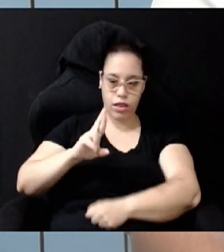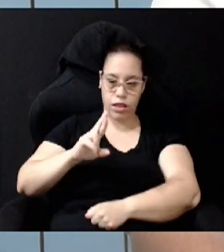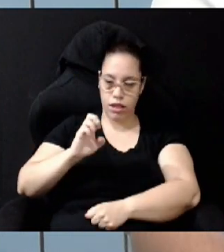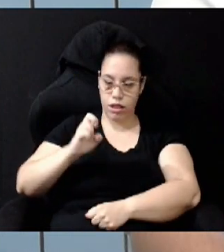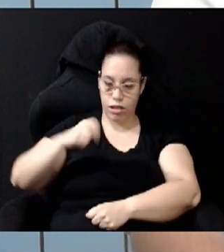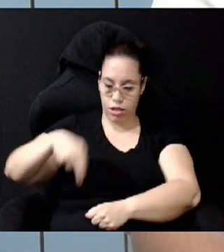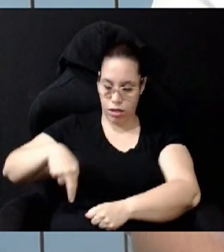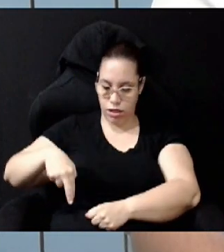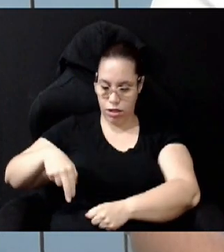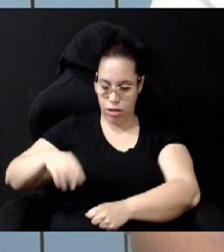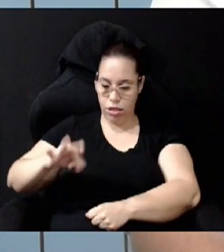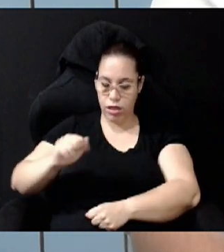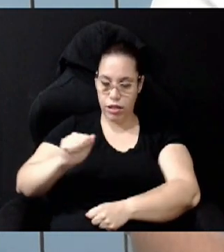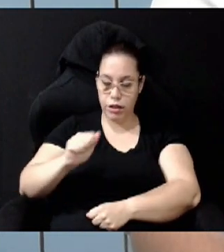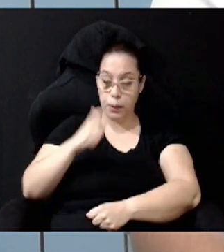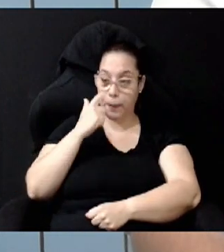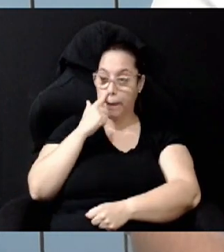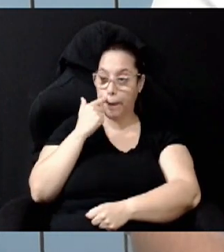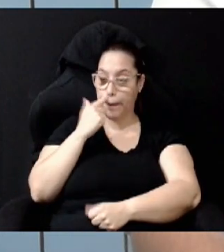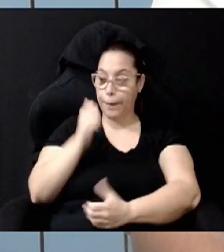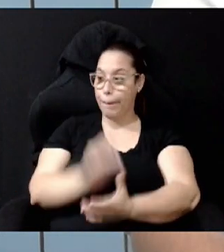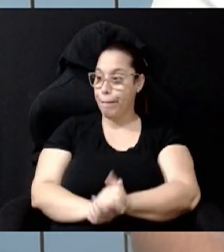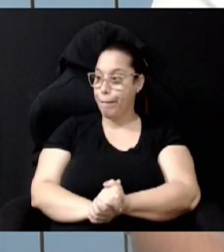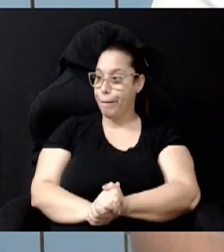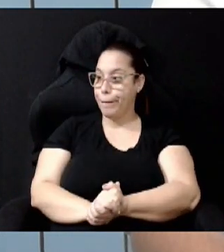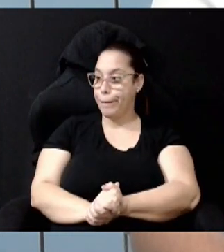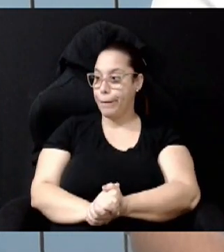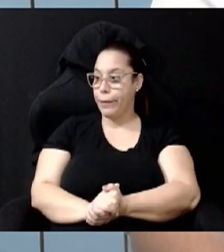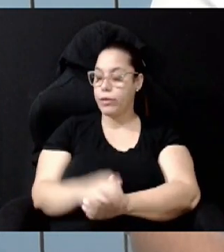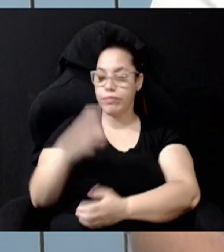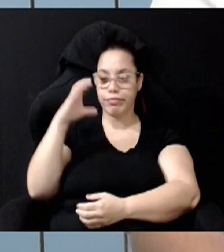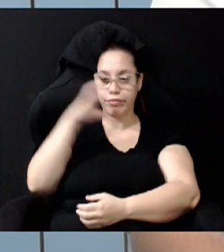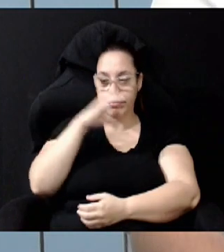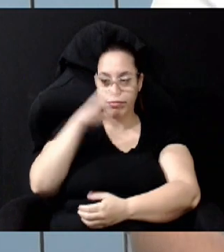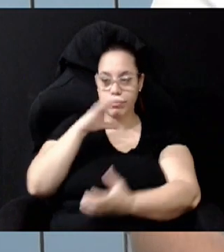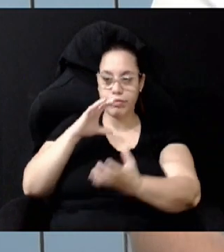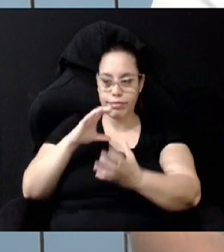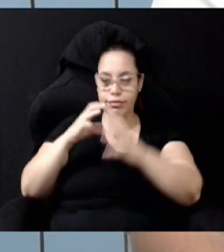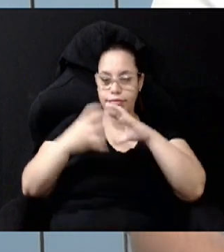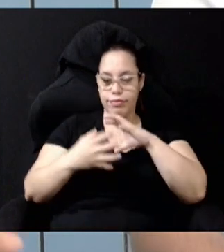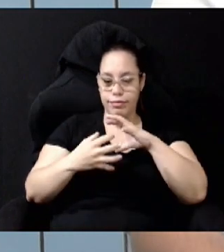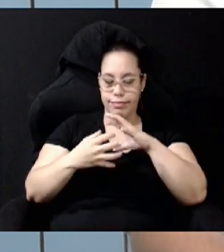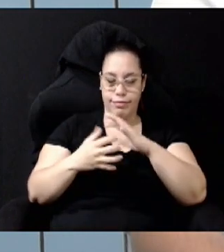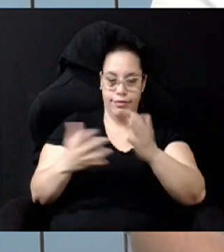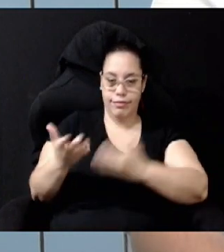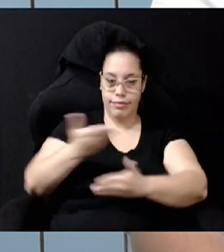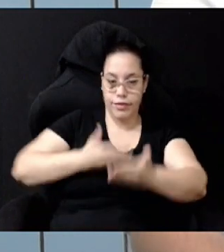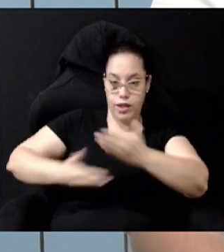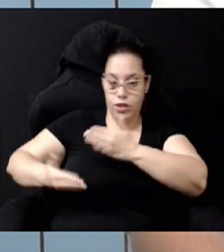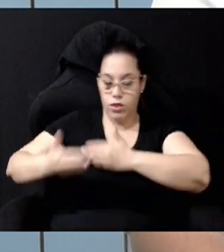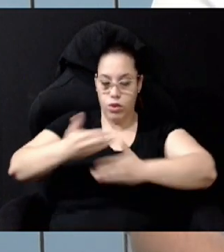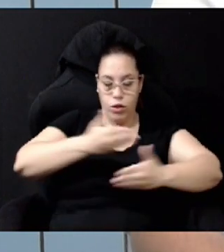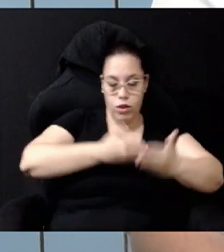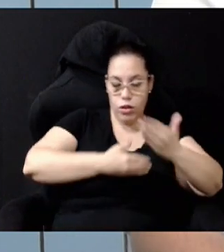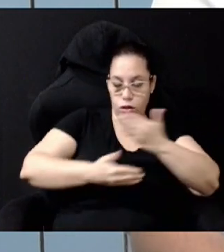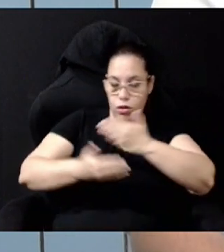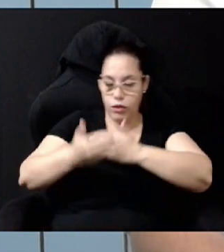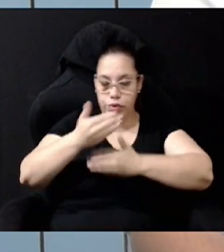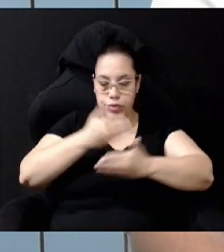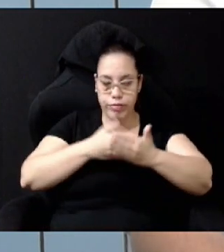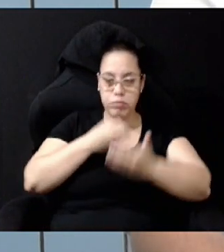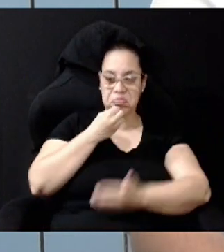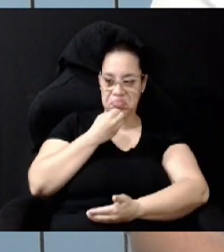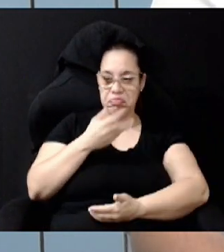aqui sobre a questão da emergência climática, que nos envolve a todos, como foi muito bem dito aqui,